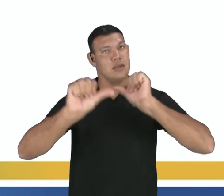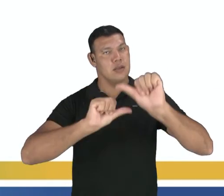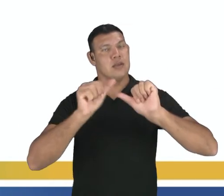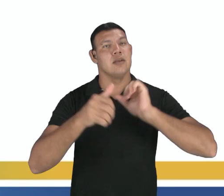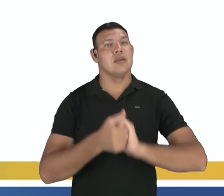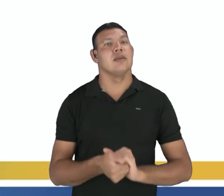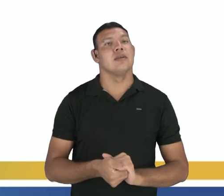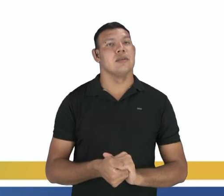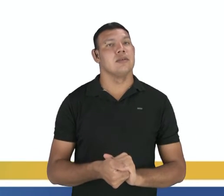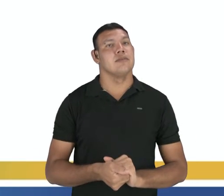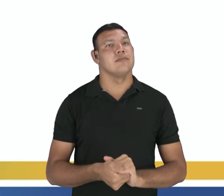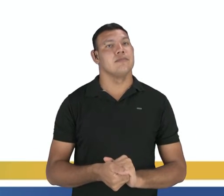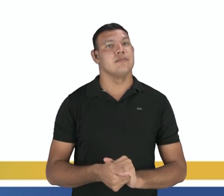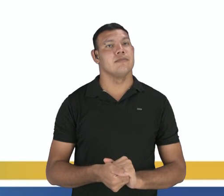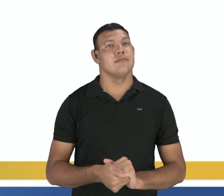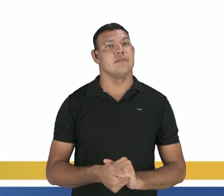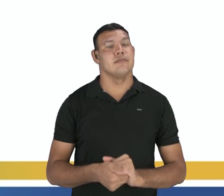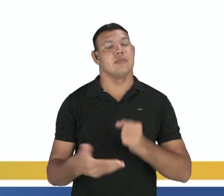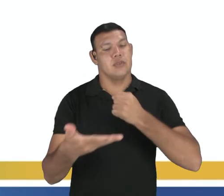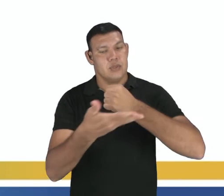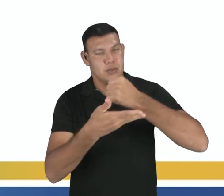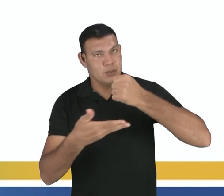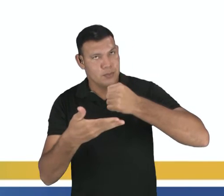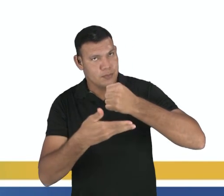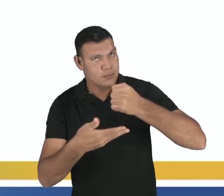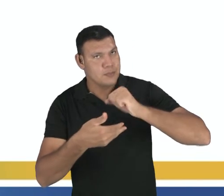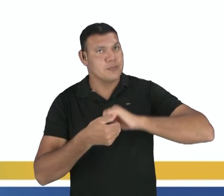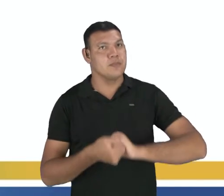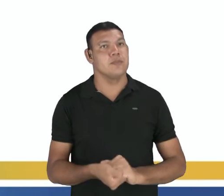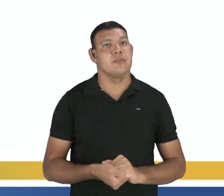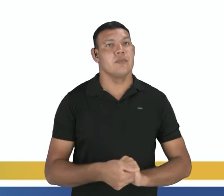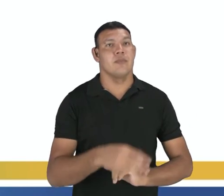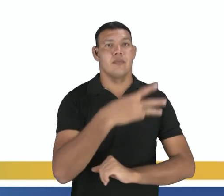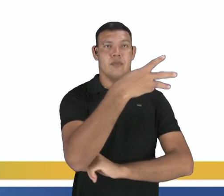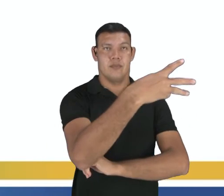potência de mesma base com a equação anterior.